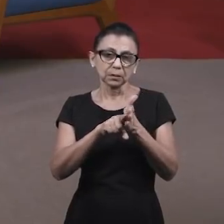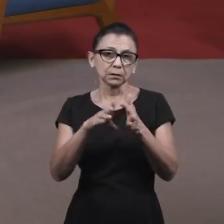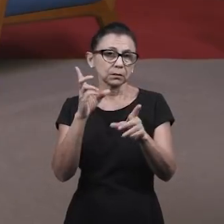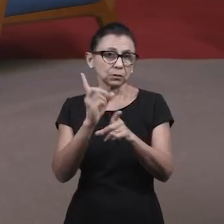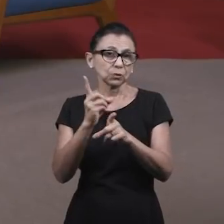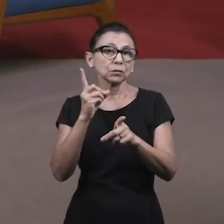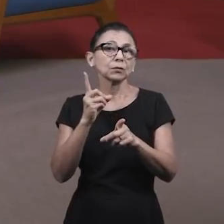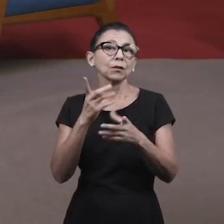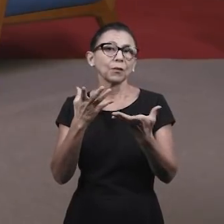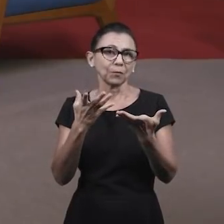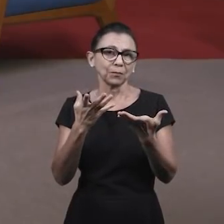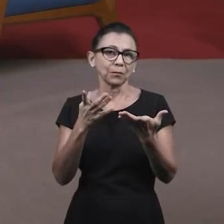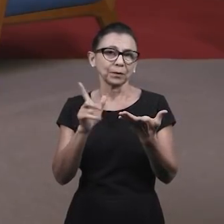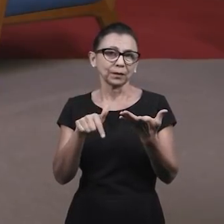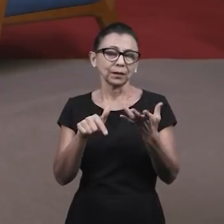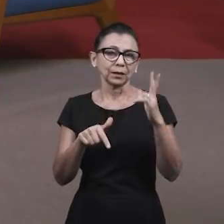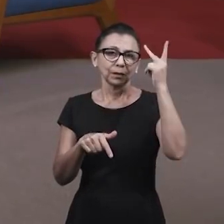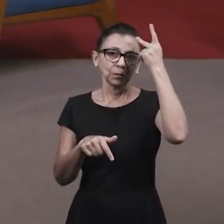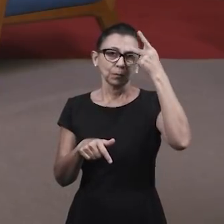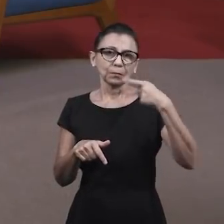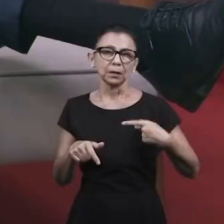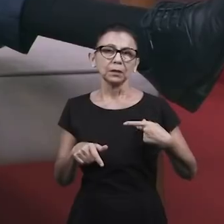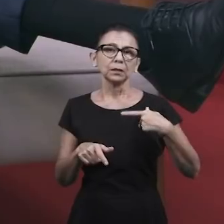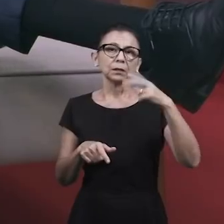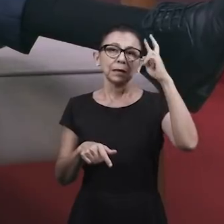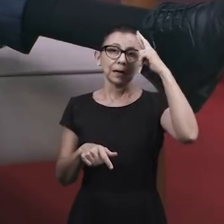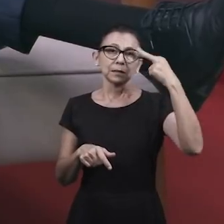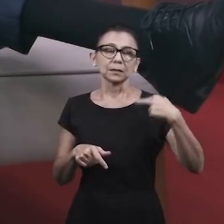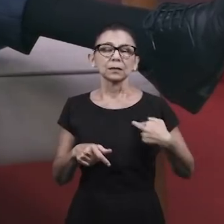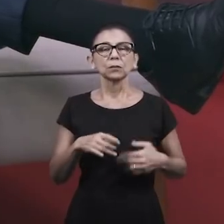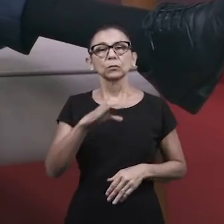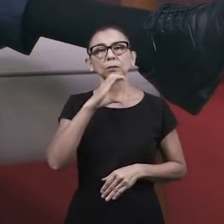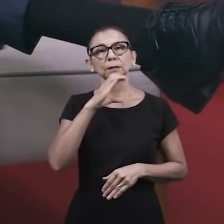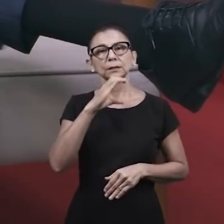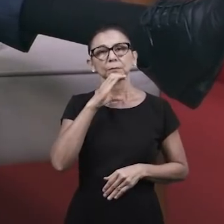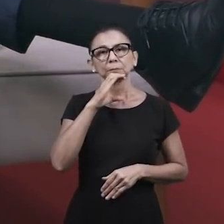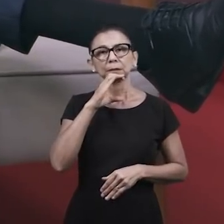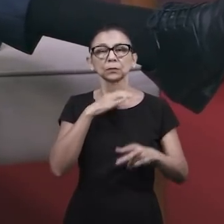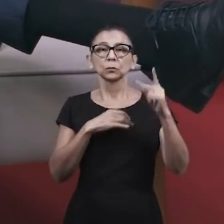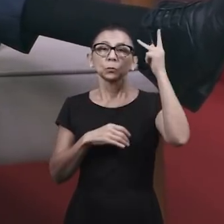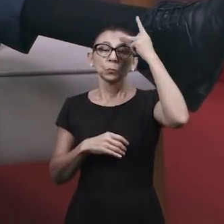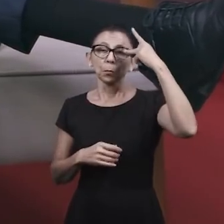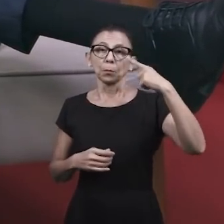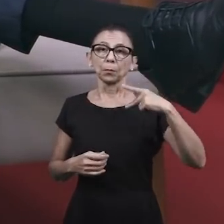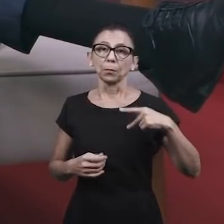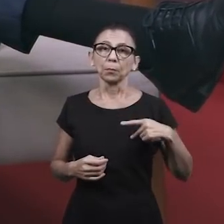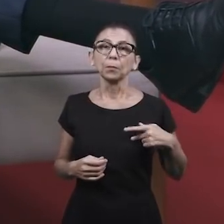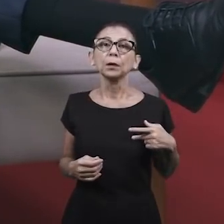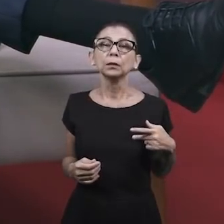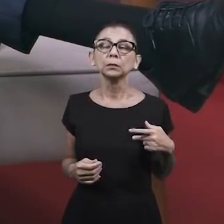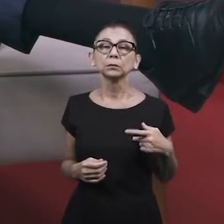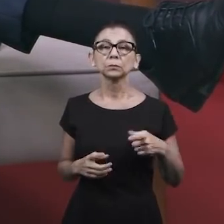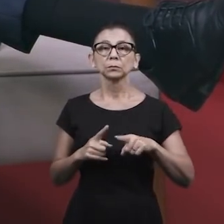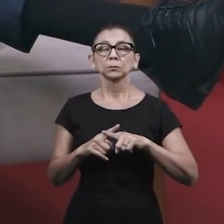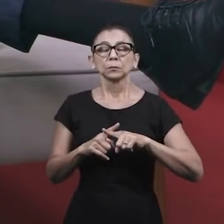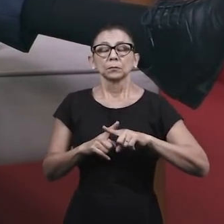alcança a partir de uma ação que vem de cima, eterna, do próprio Espírito Santo. Porque